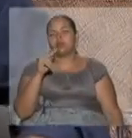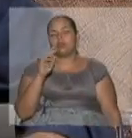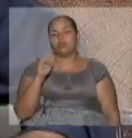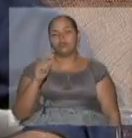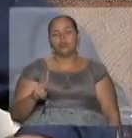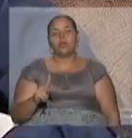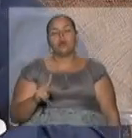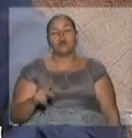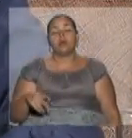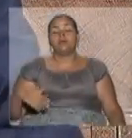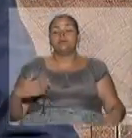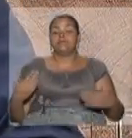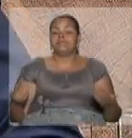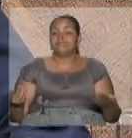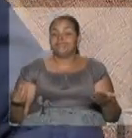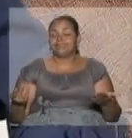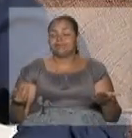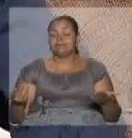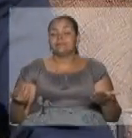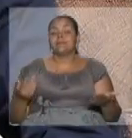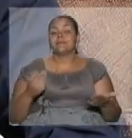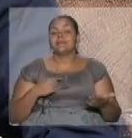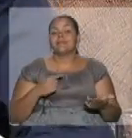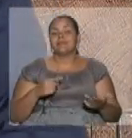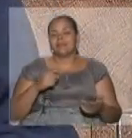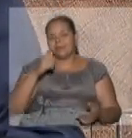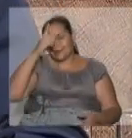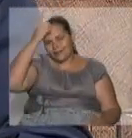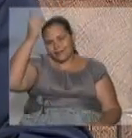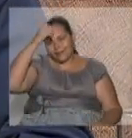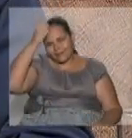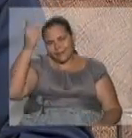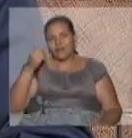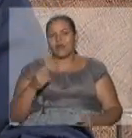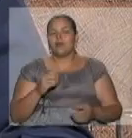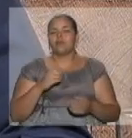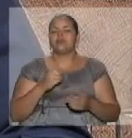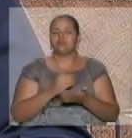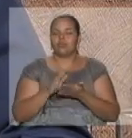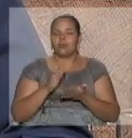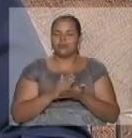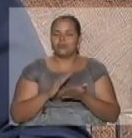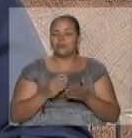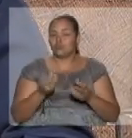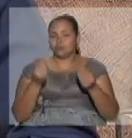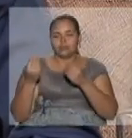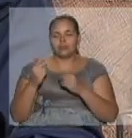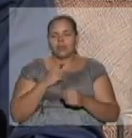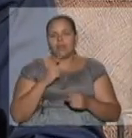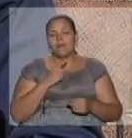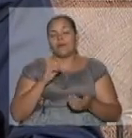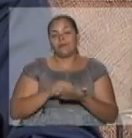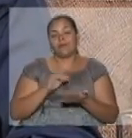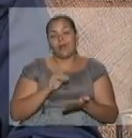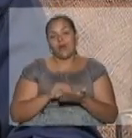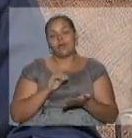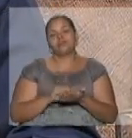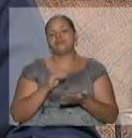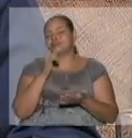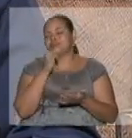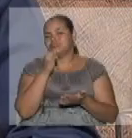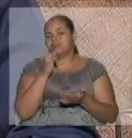falta, o que sobra? Ai, meu Deus, criatividade sobra. E falta espaços,